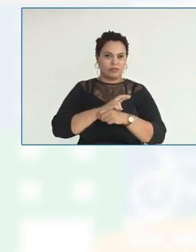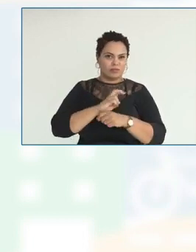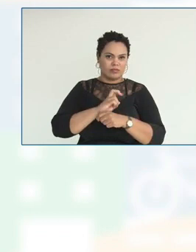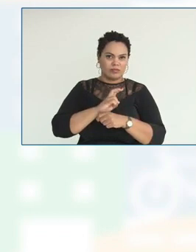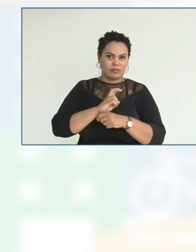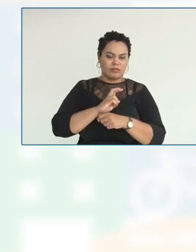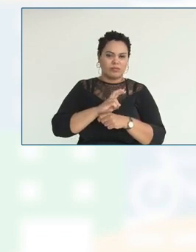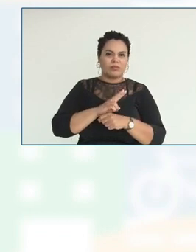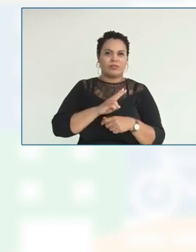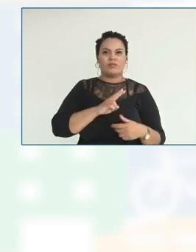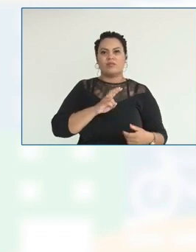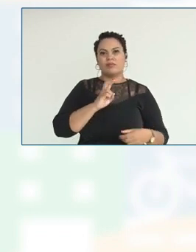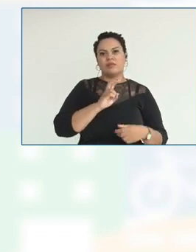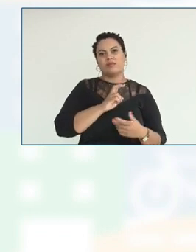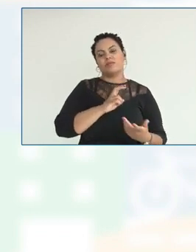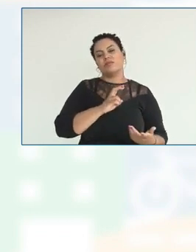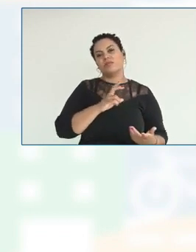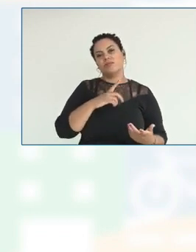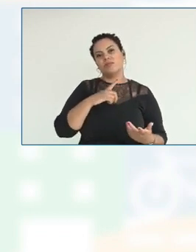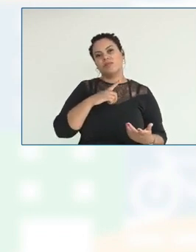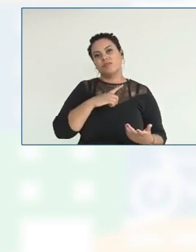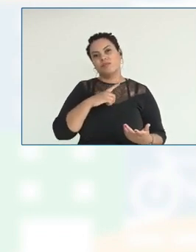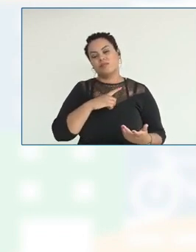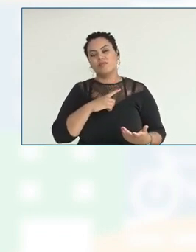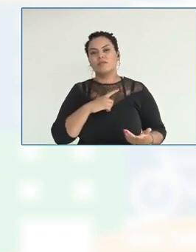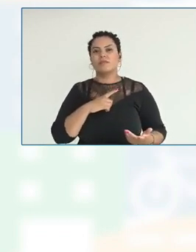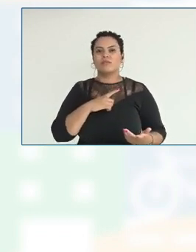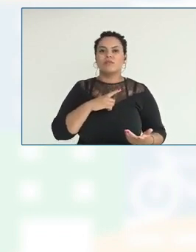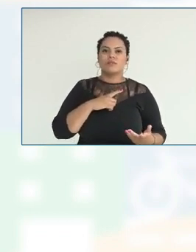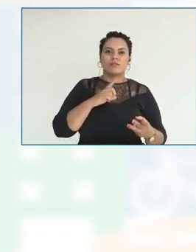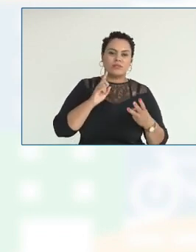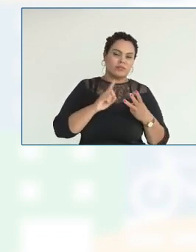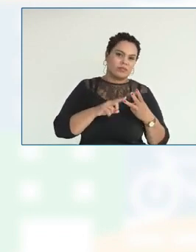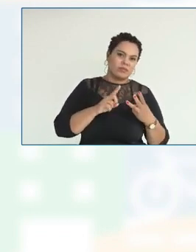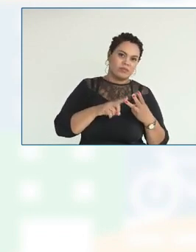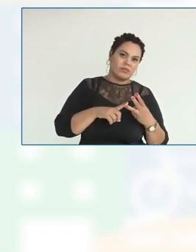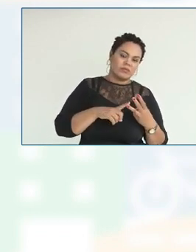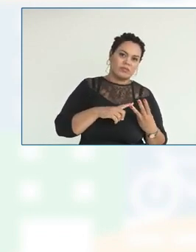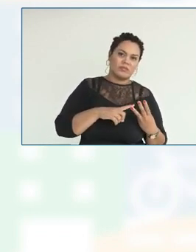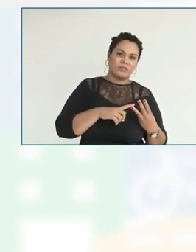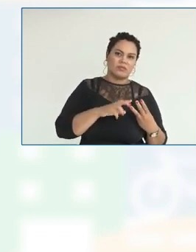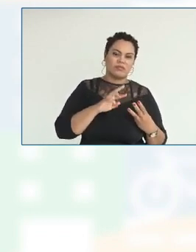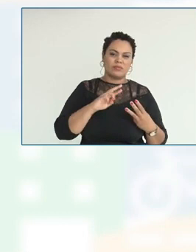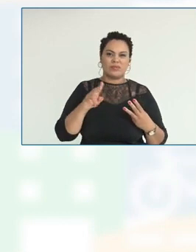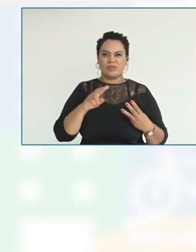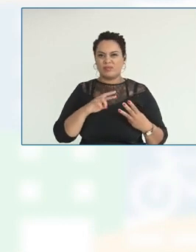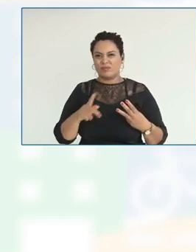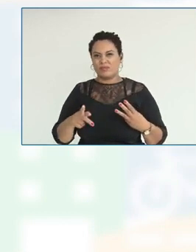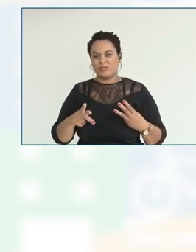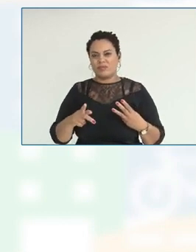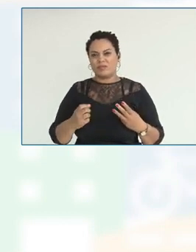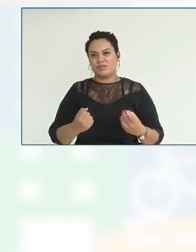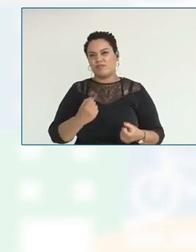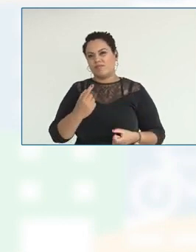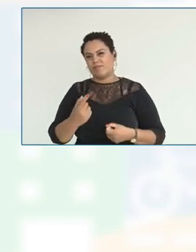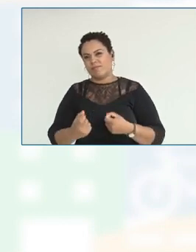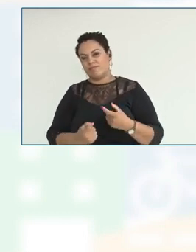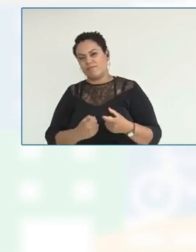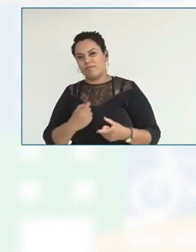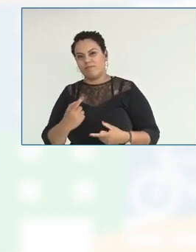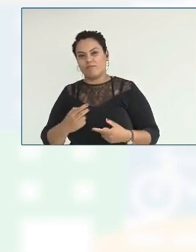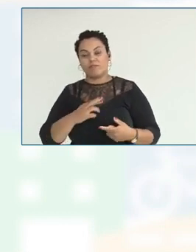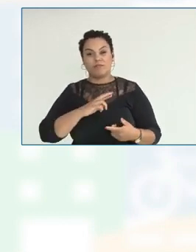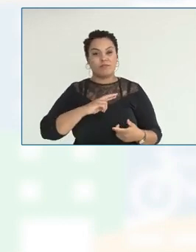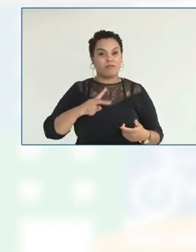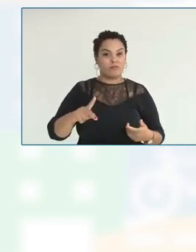de mortalidade, que é o sistema de óbito, e casos atípicos, né? A gente tem como fonte o CCI, a partir do